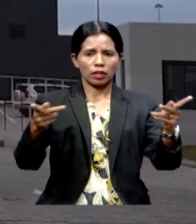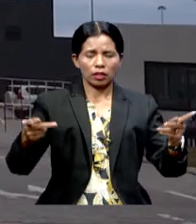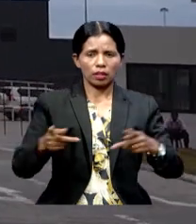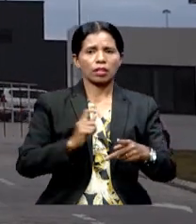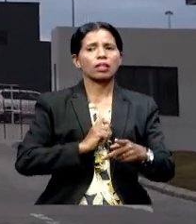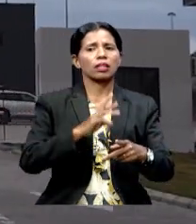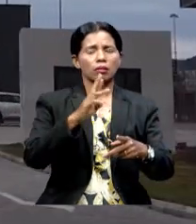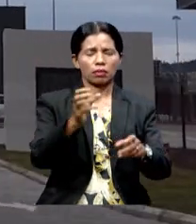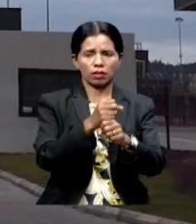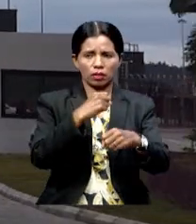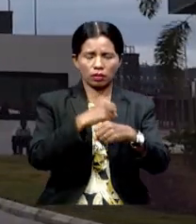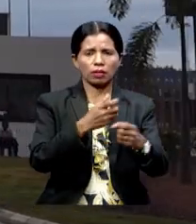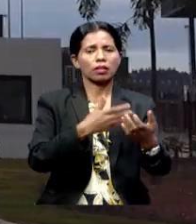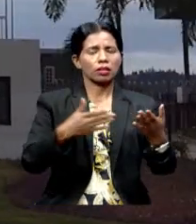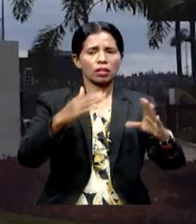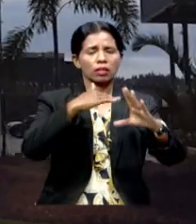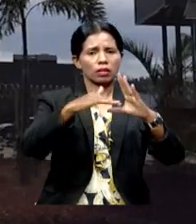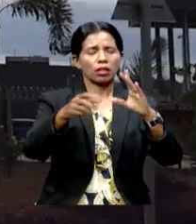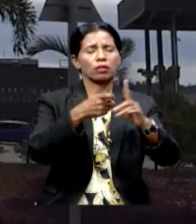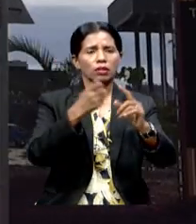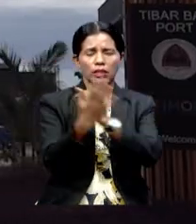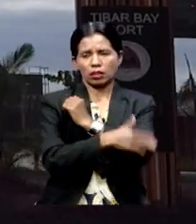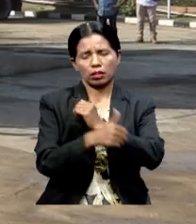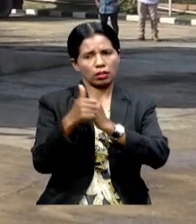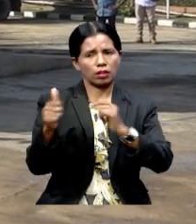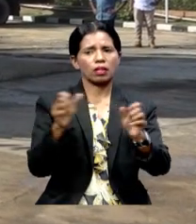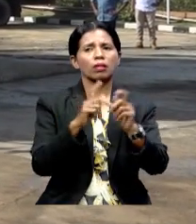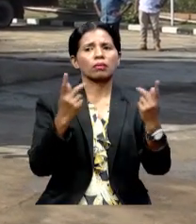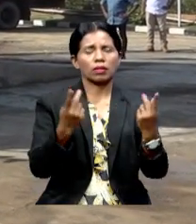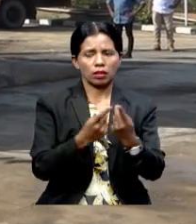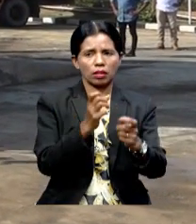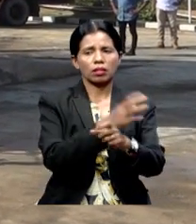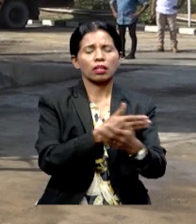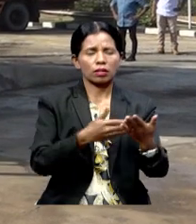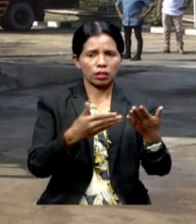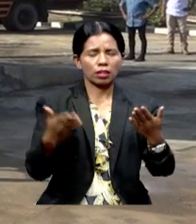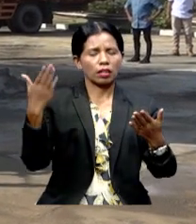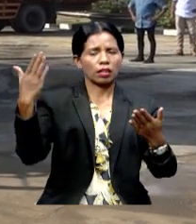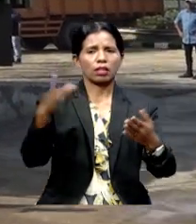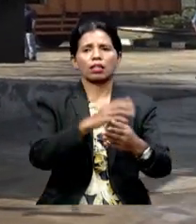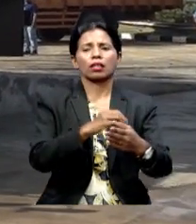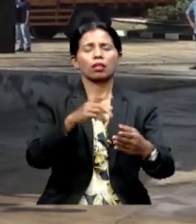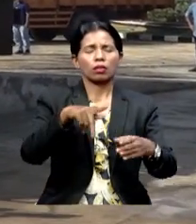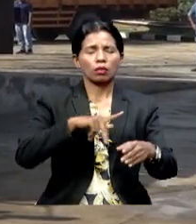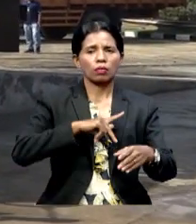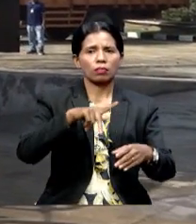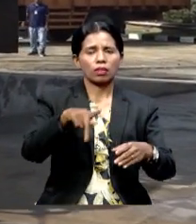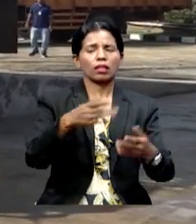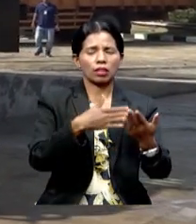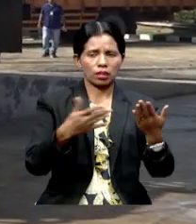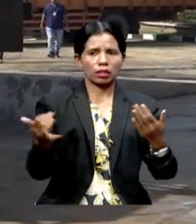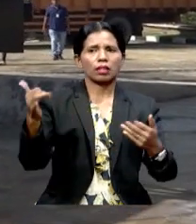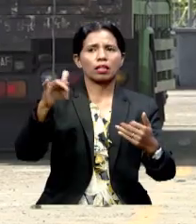Halo Manipulação, Basasan Importação. Empresa refere ao descarregamento Sassan e a Porto Atapupo NTT, Nossa San